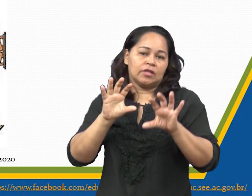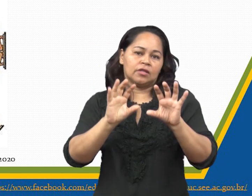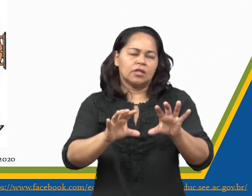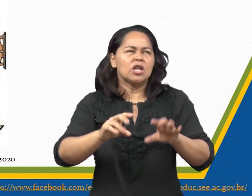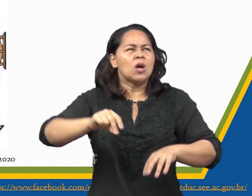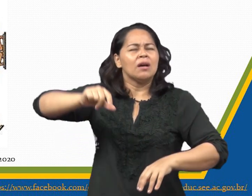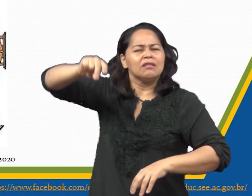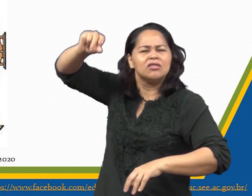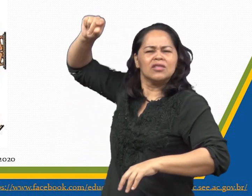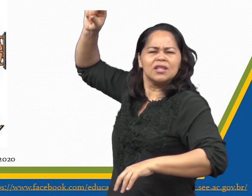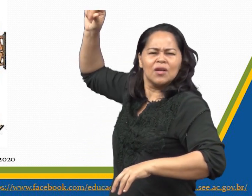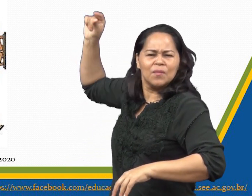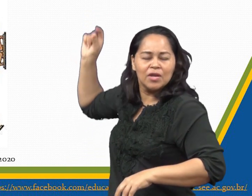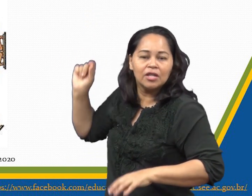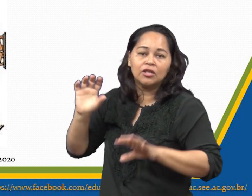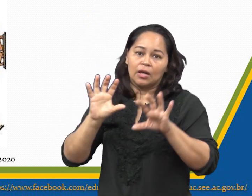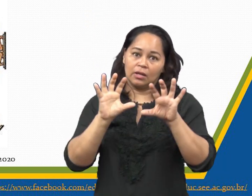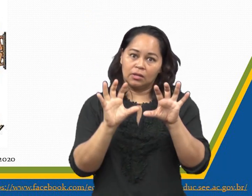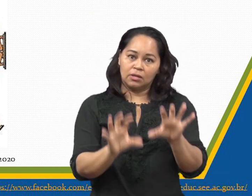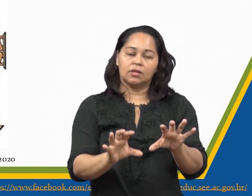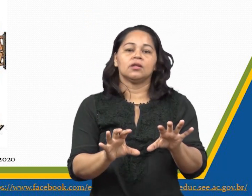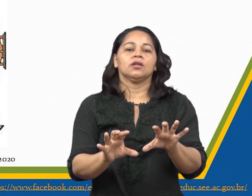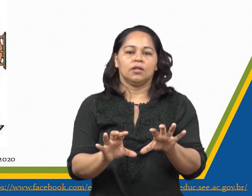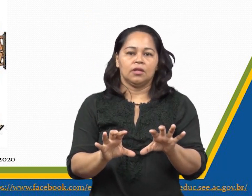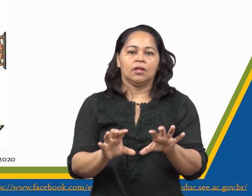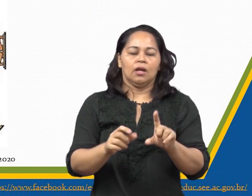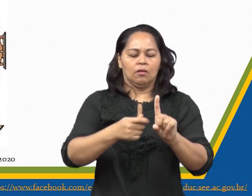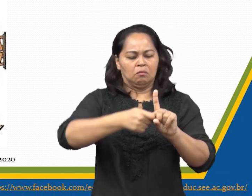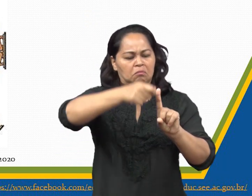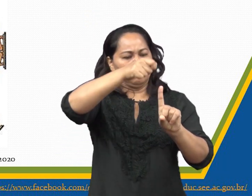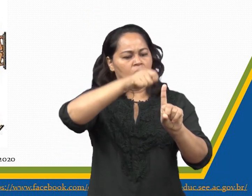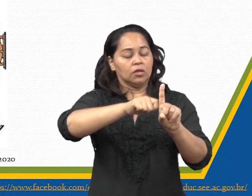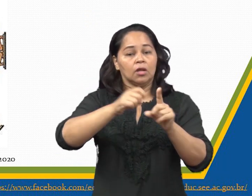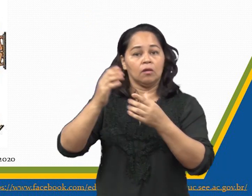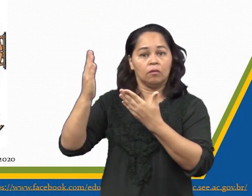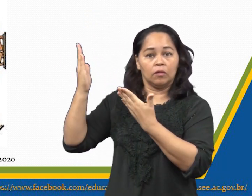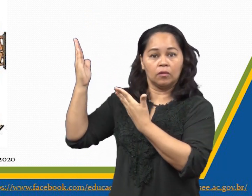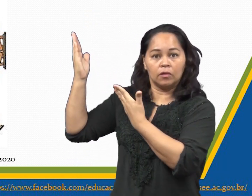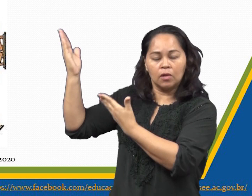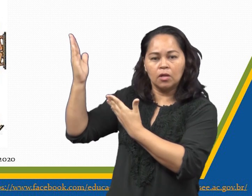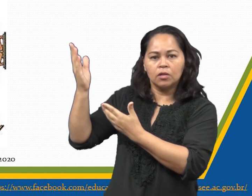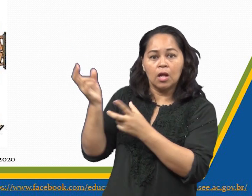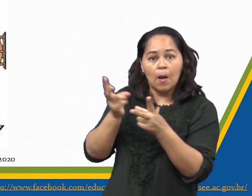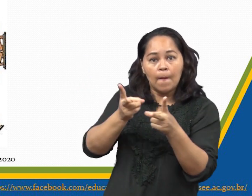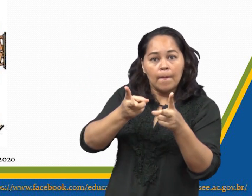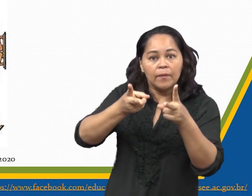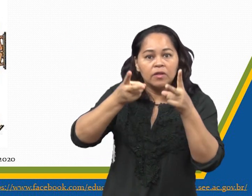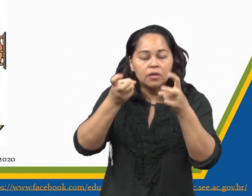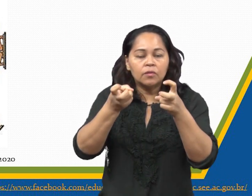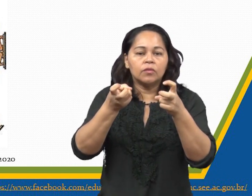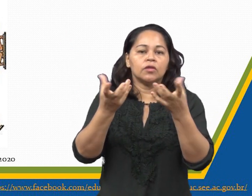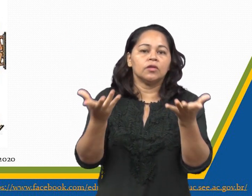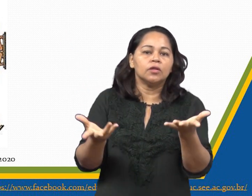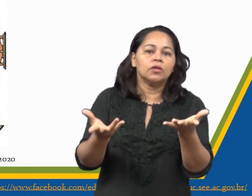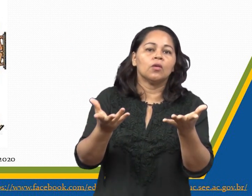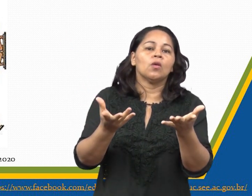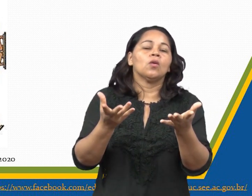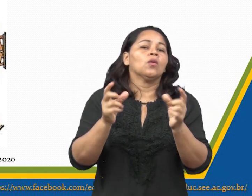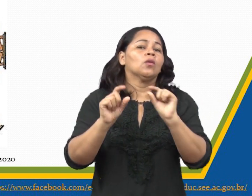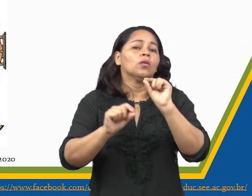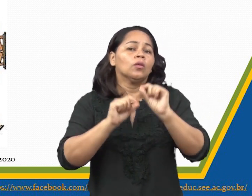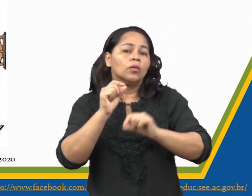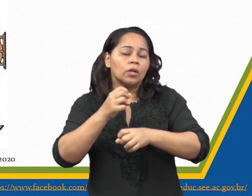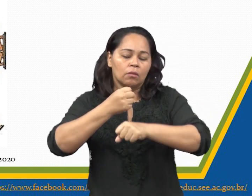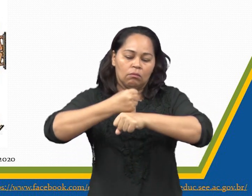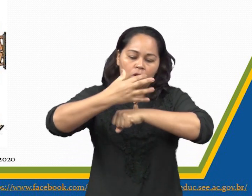falando, antigamente era assim. Então as pessoas olhavam isso daí e elas enxergavam os meses, chegava o tempo dentro